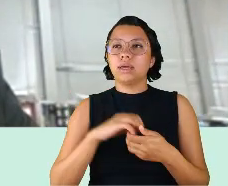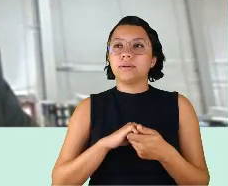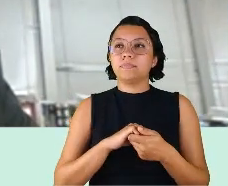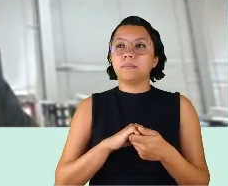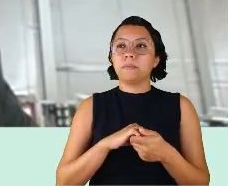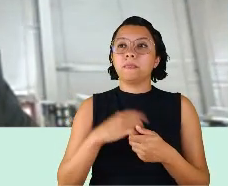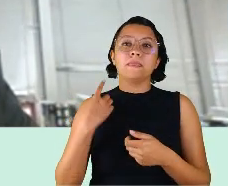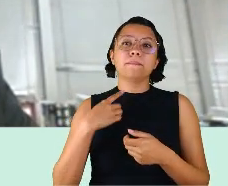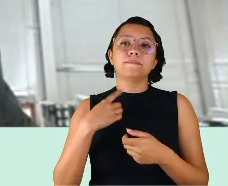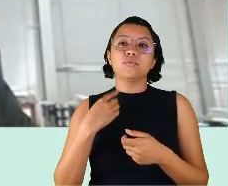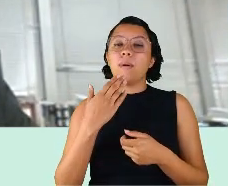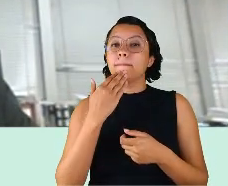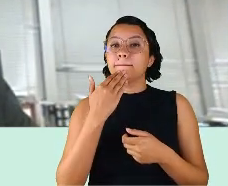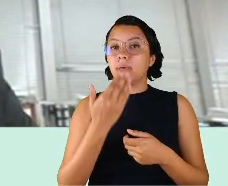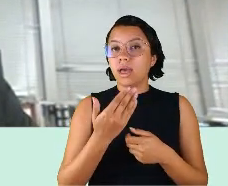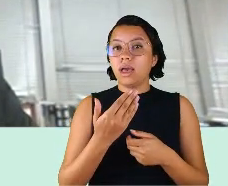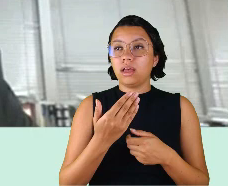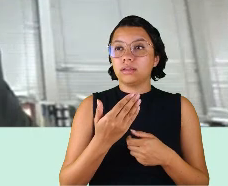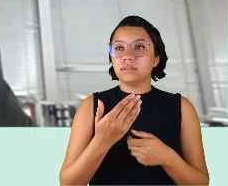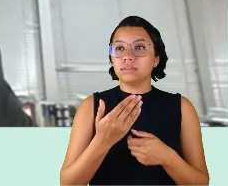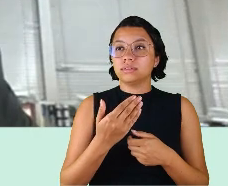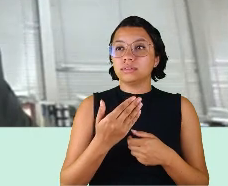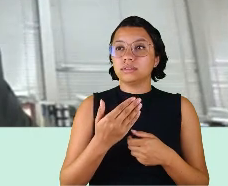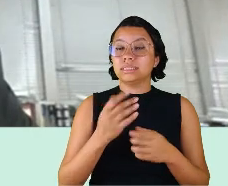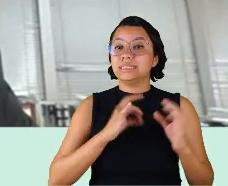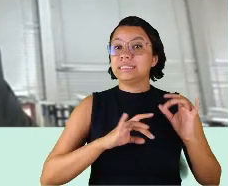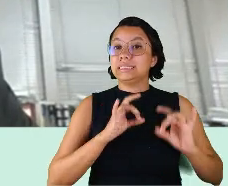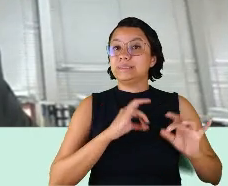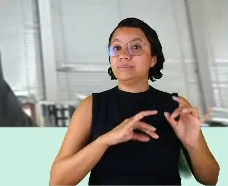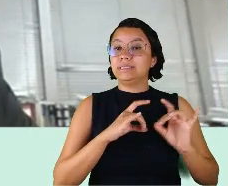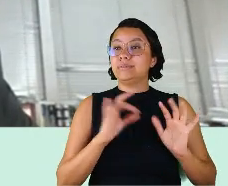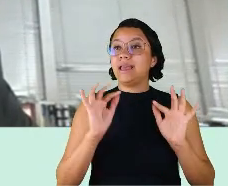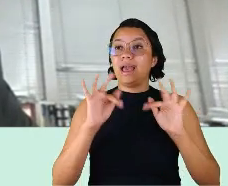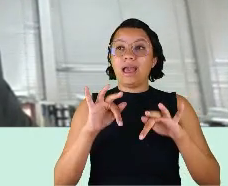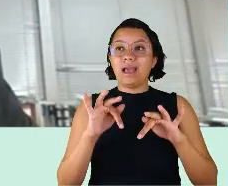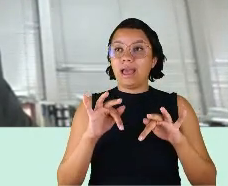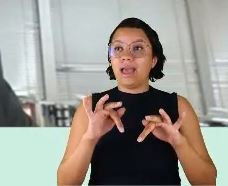os advogados pedem, né, tem um receio que acabe